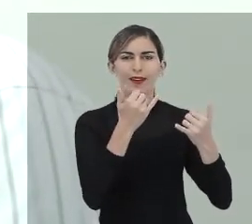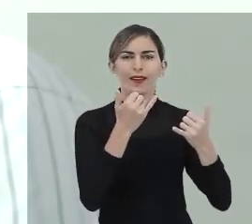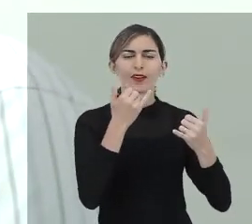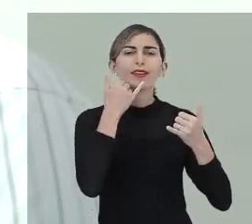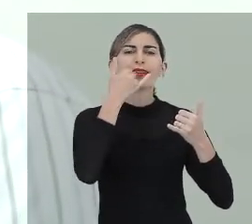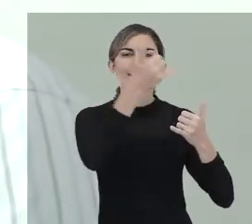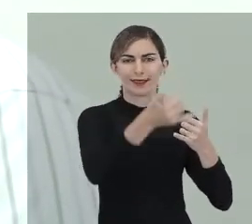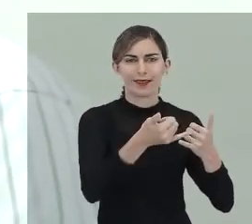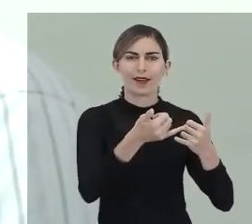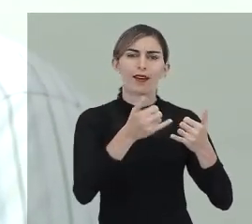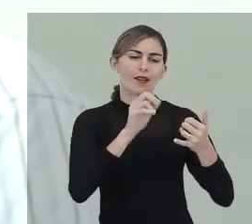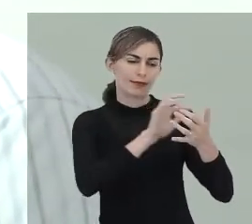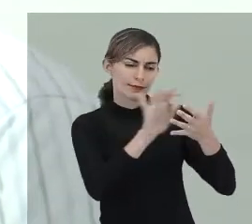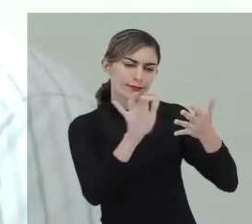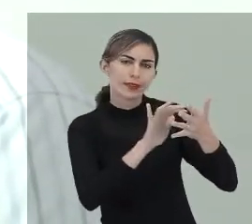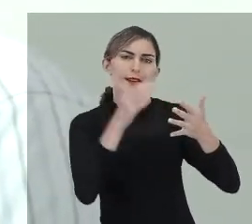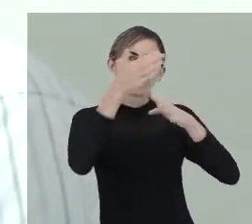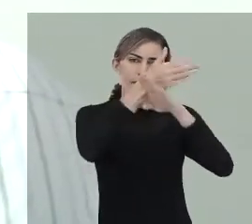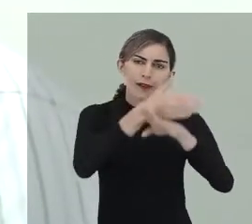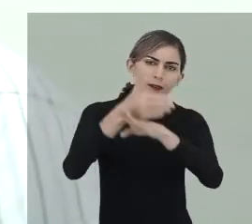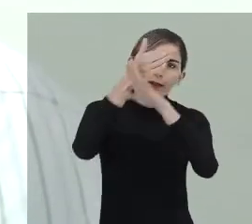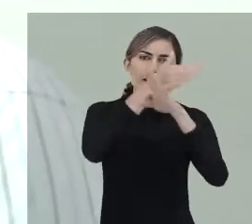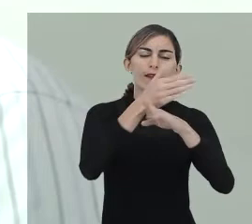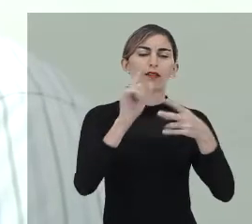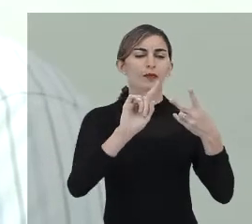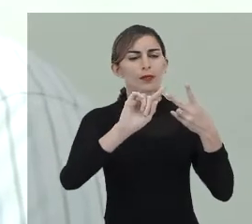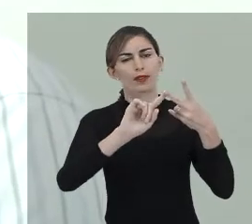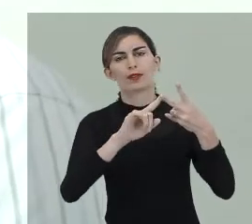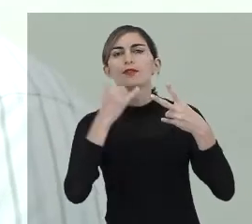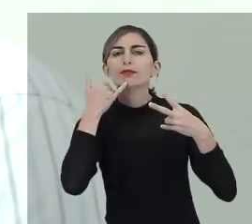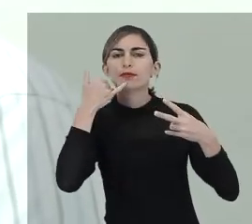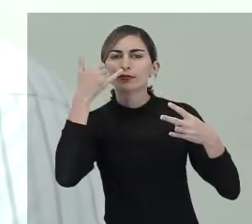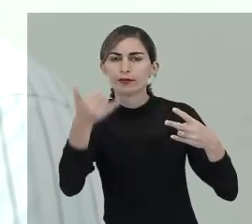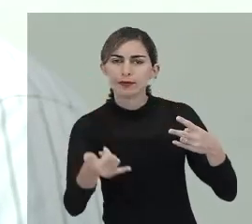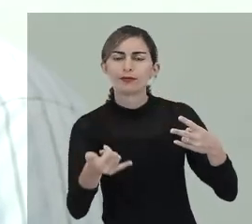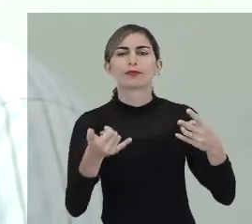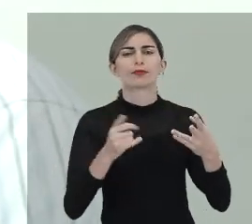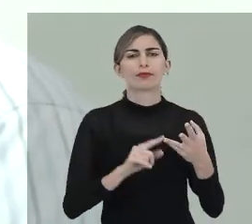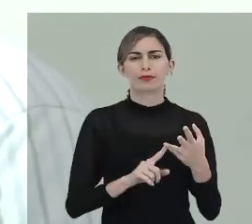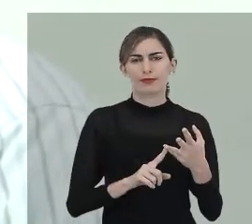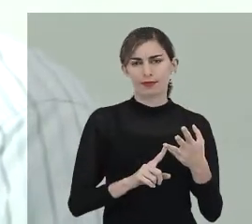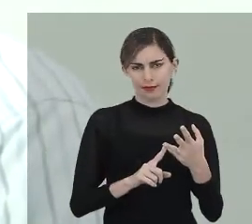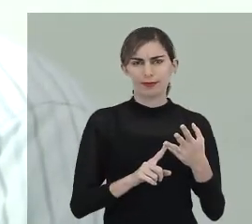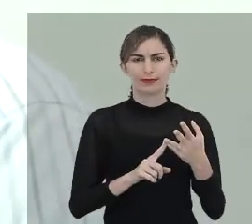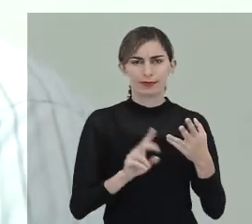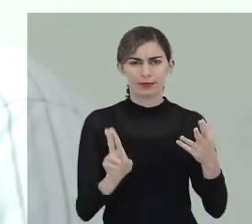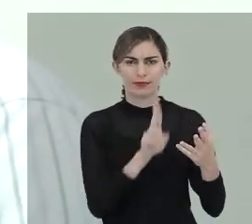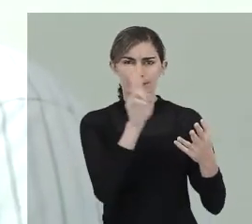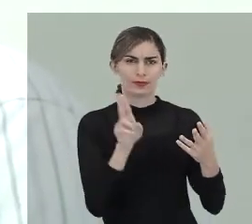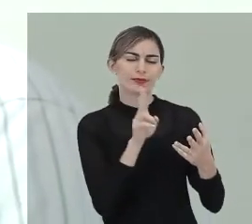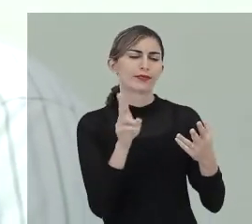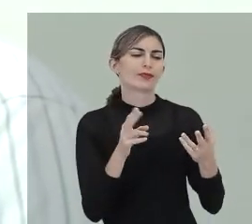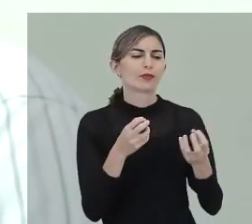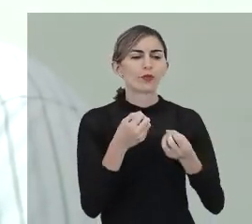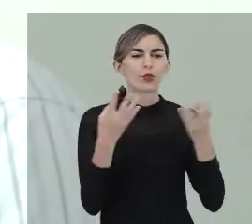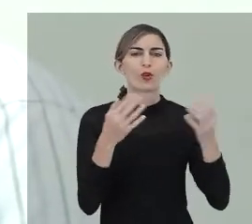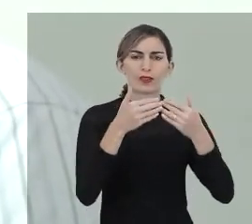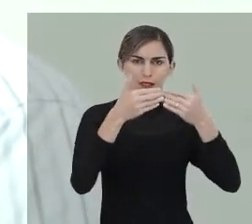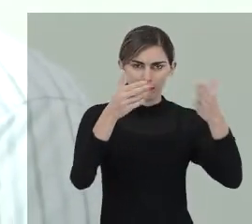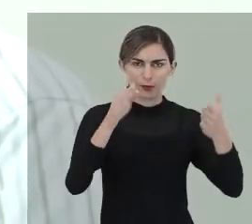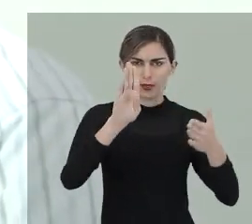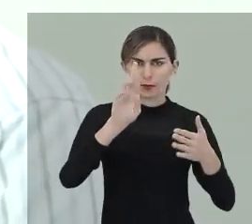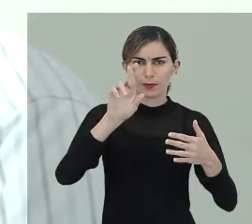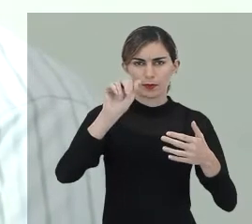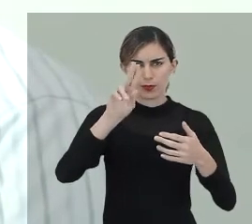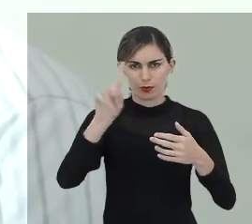fazer tudo isso, tanto acessar a câmera do celular, quanto acessar a localização do usuário, quanto abrir